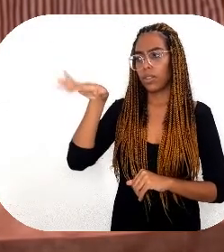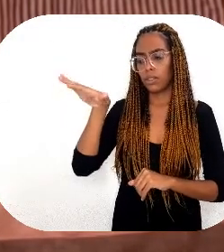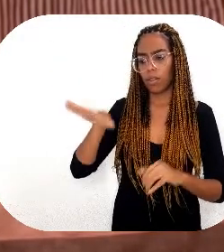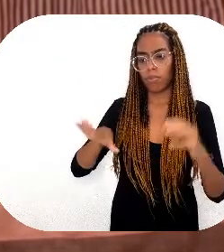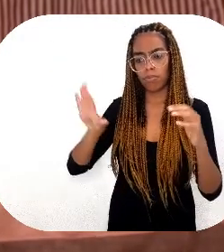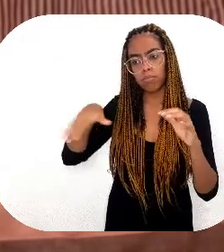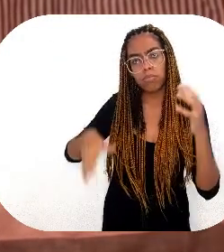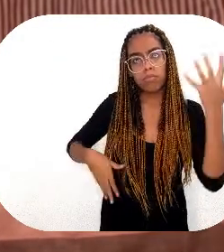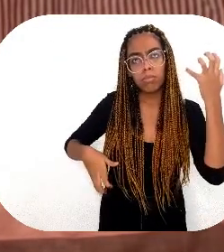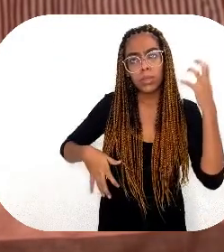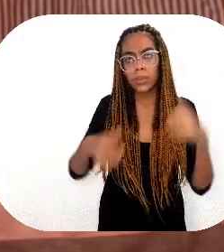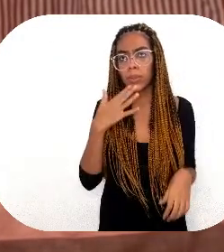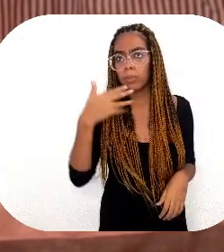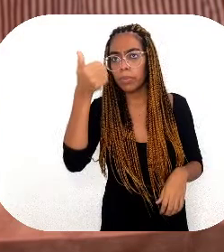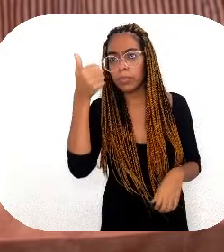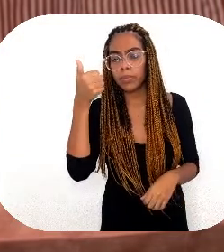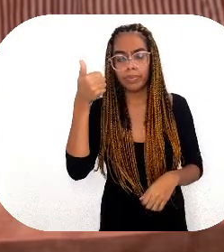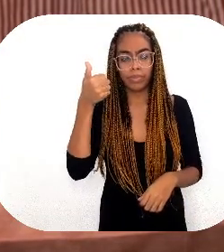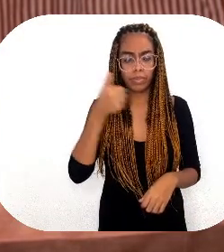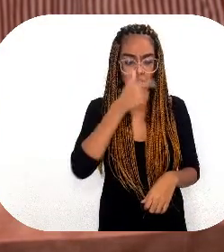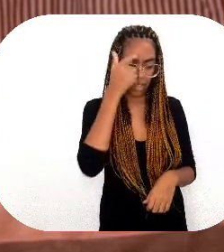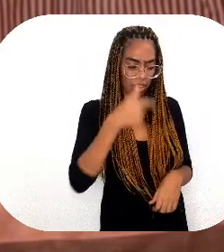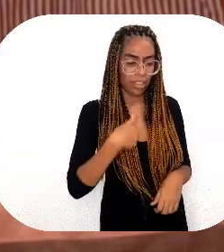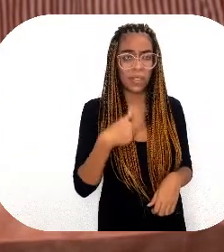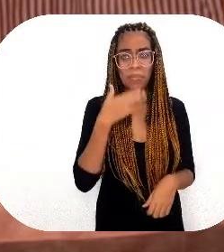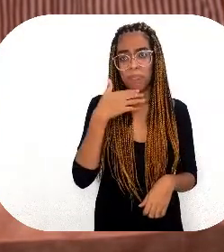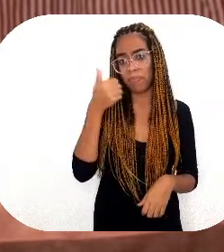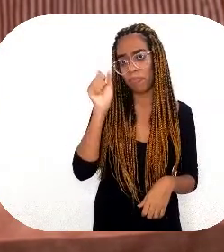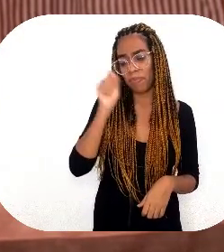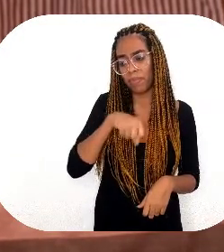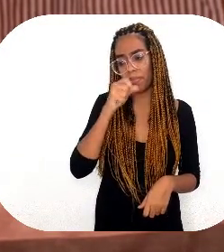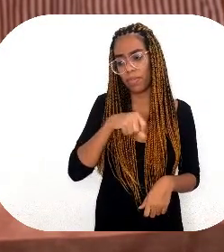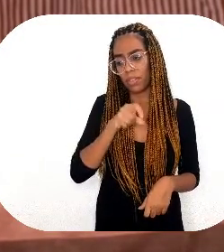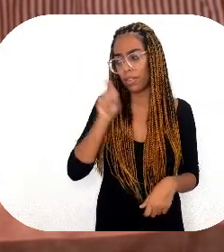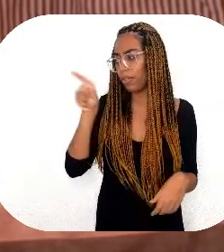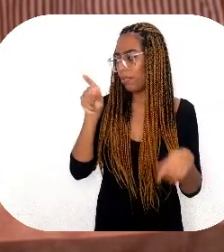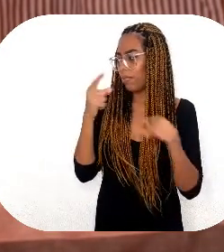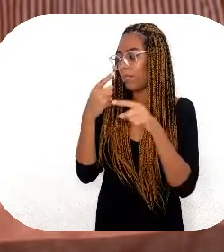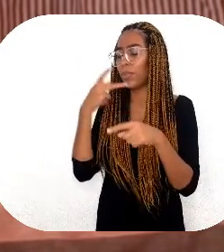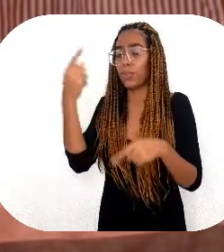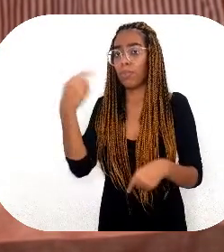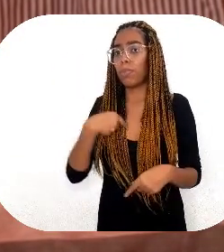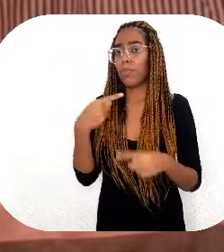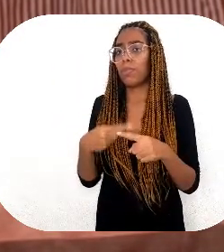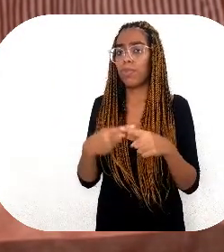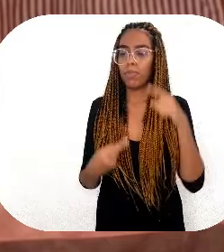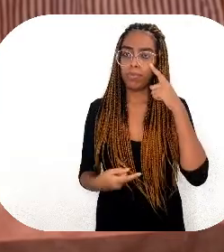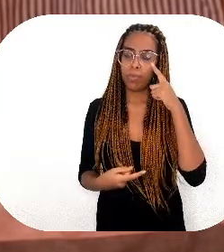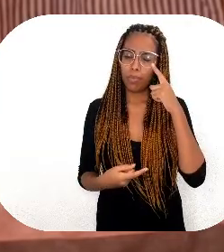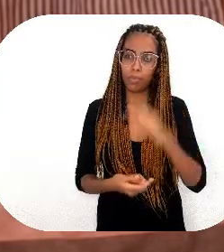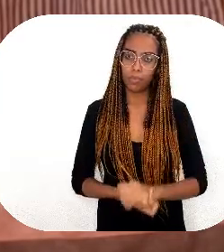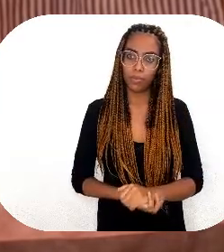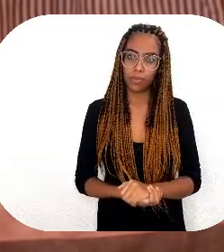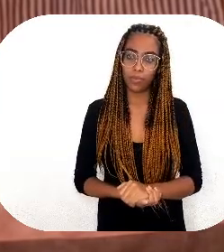Ô, macaquinho. O que é? Tudo bem com você? Eu? Tô bem, mas por que